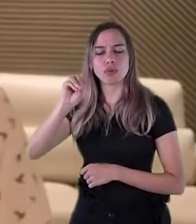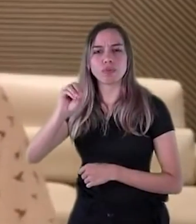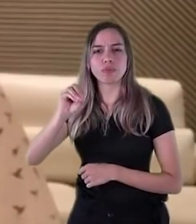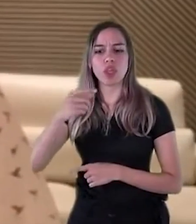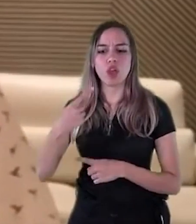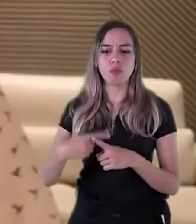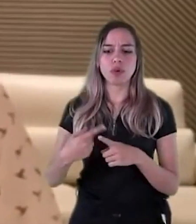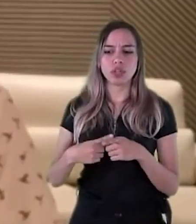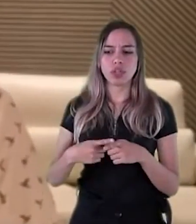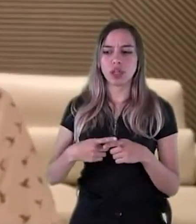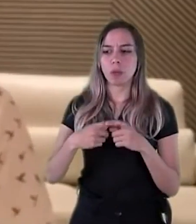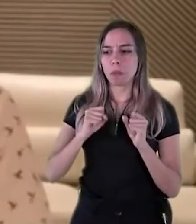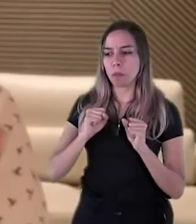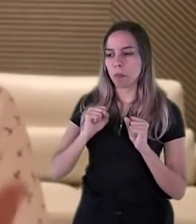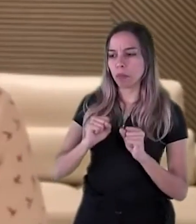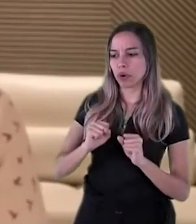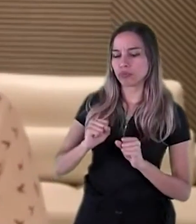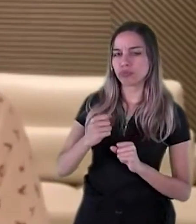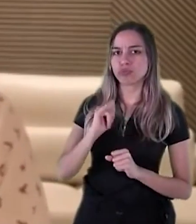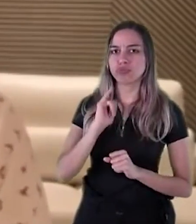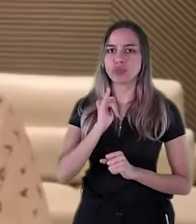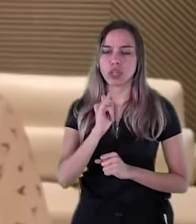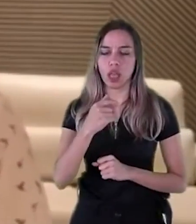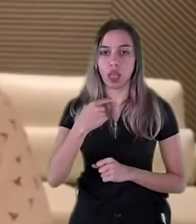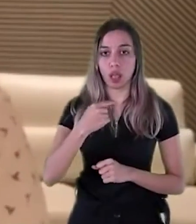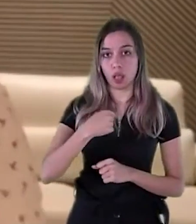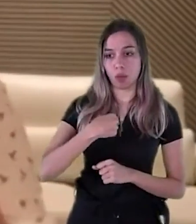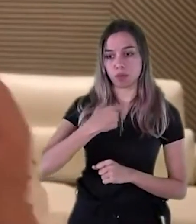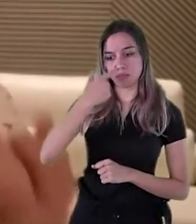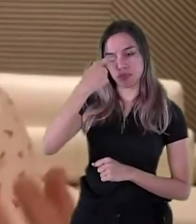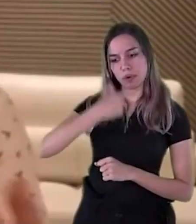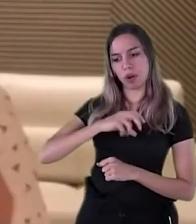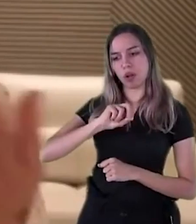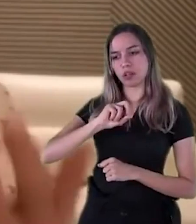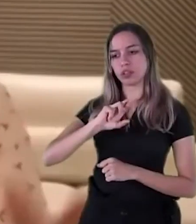sou você? Em que lugar do cérebro